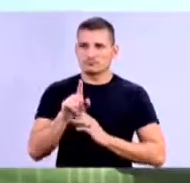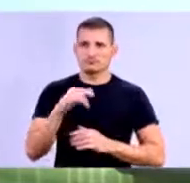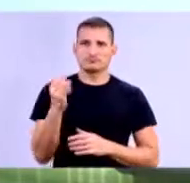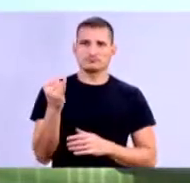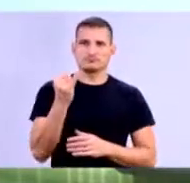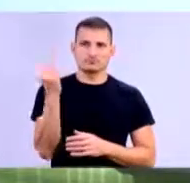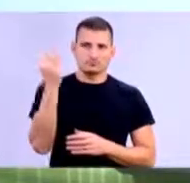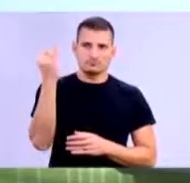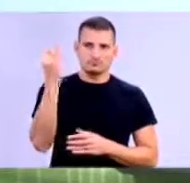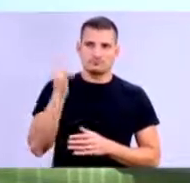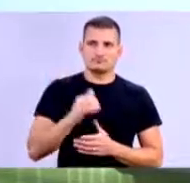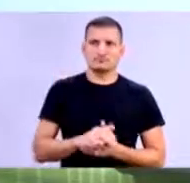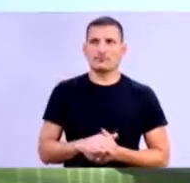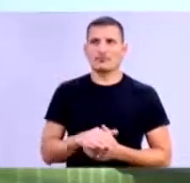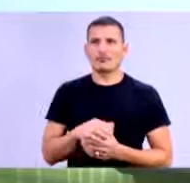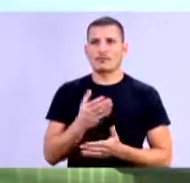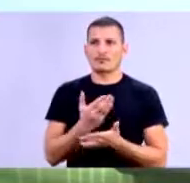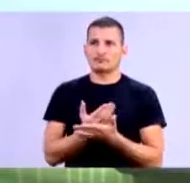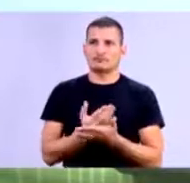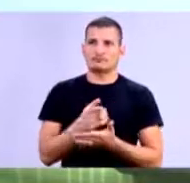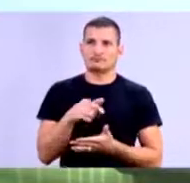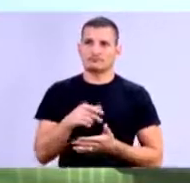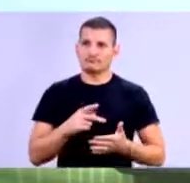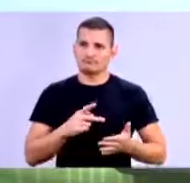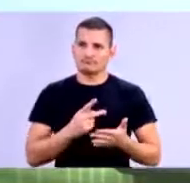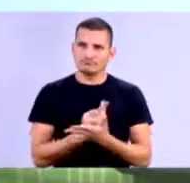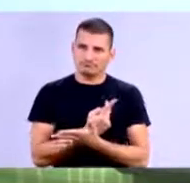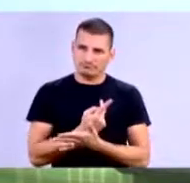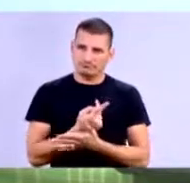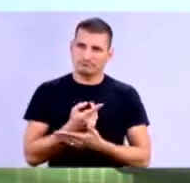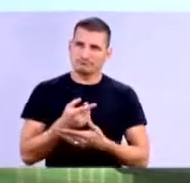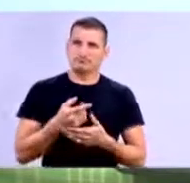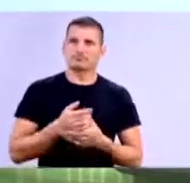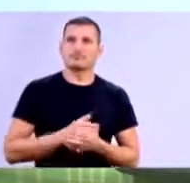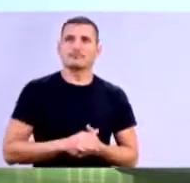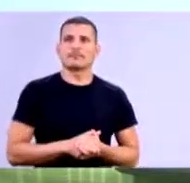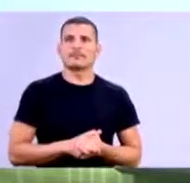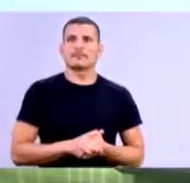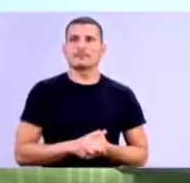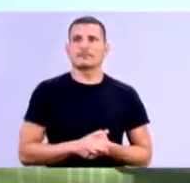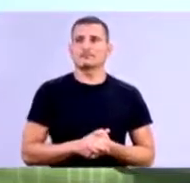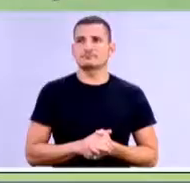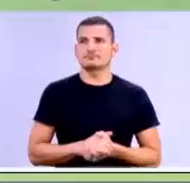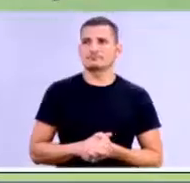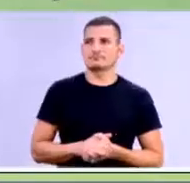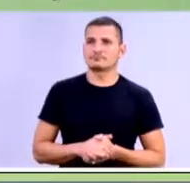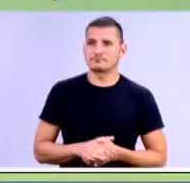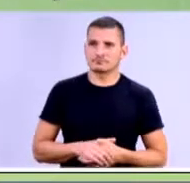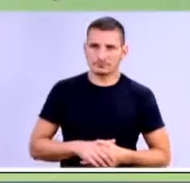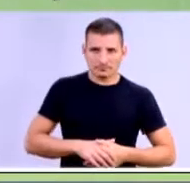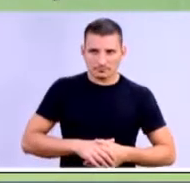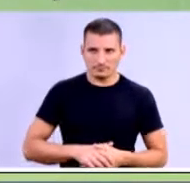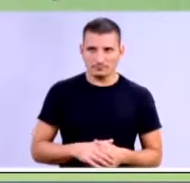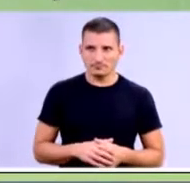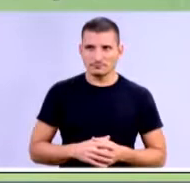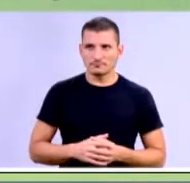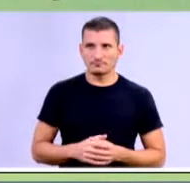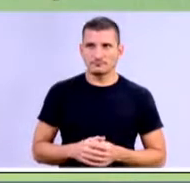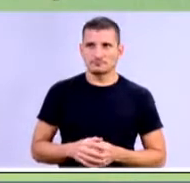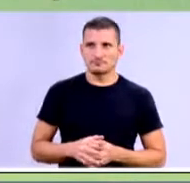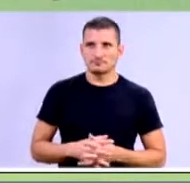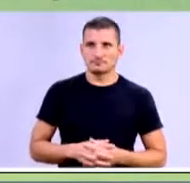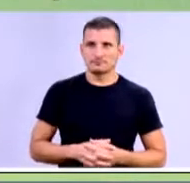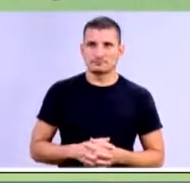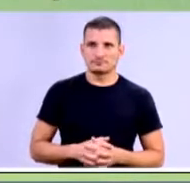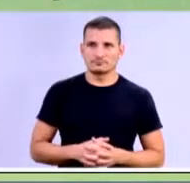importante para que essa aula aconteça efetivamente, tá? Vamos iniciar aqui falando